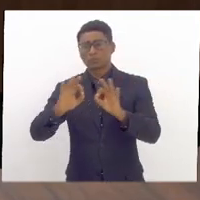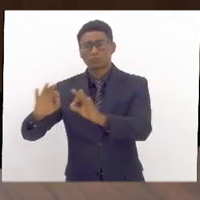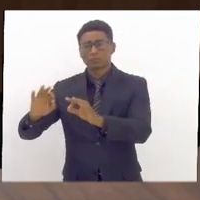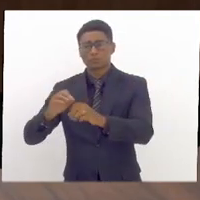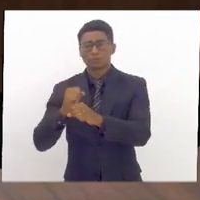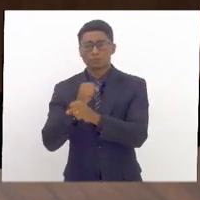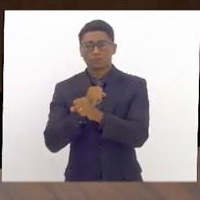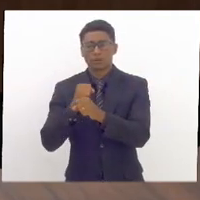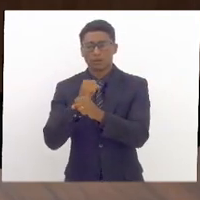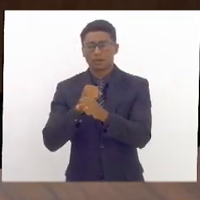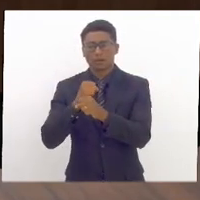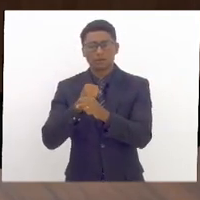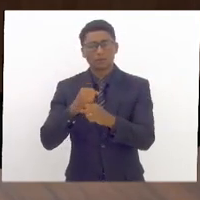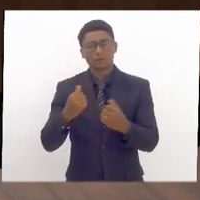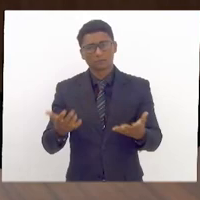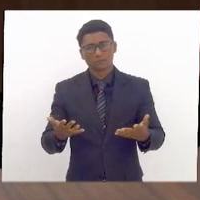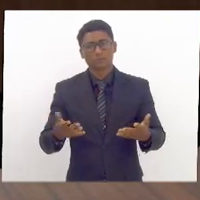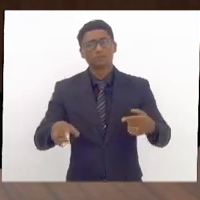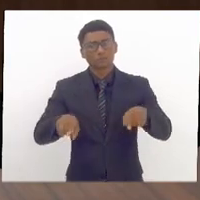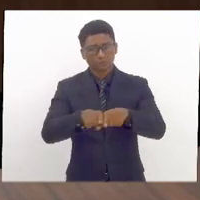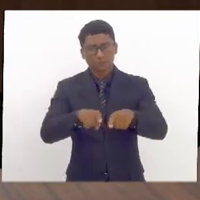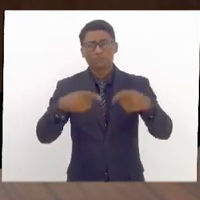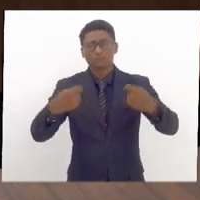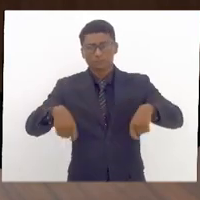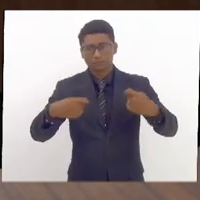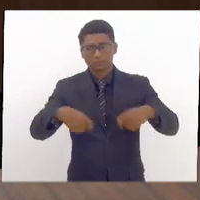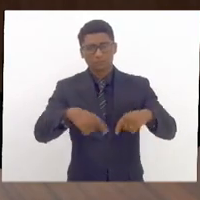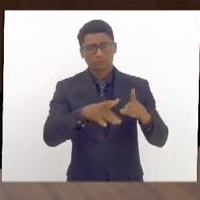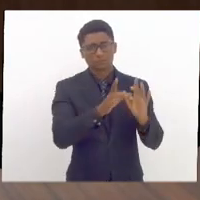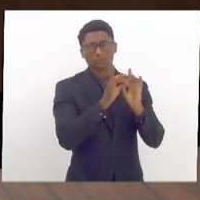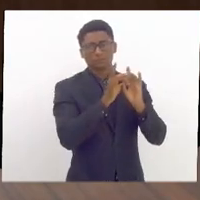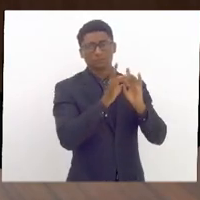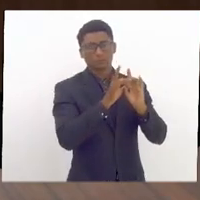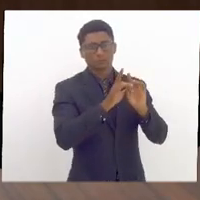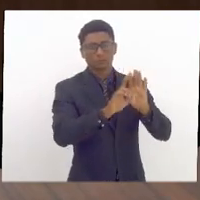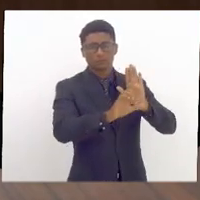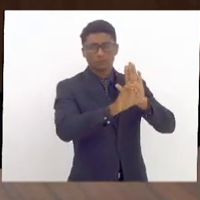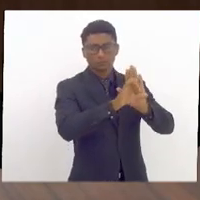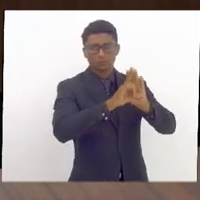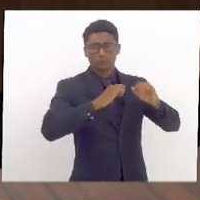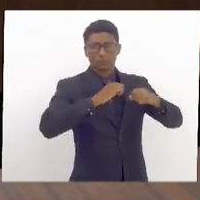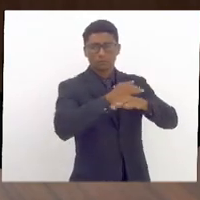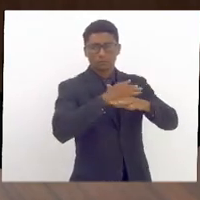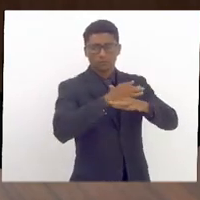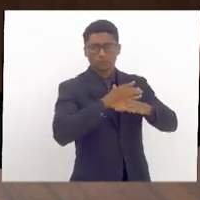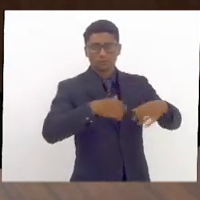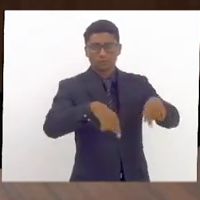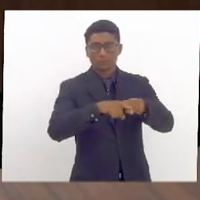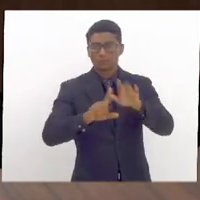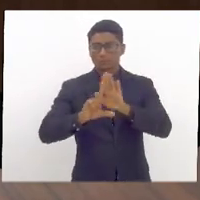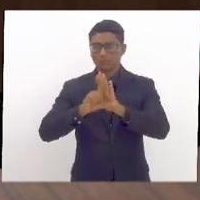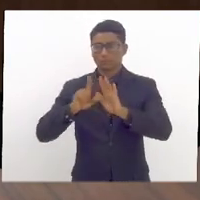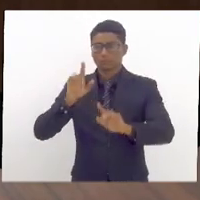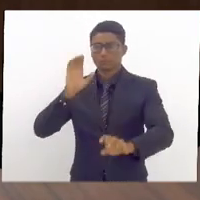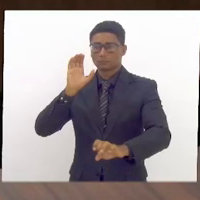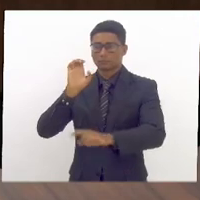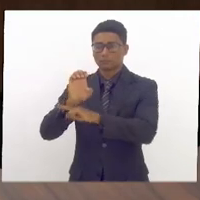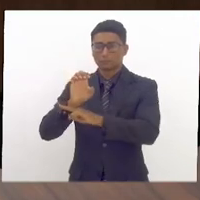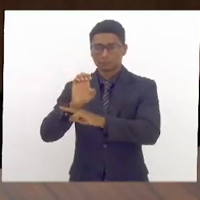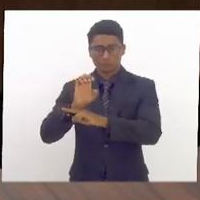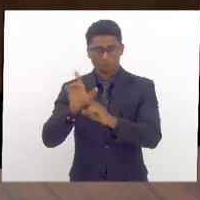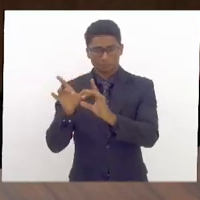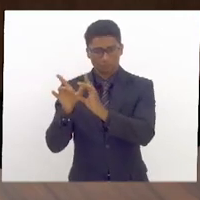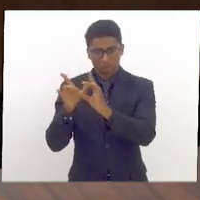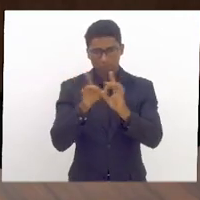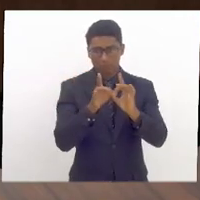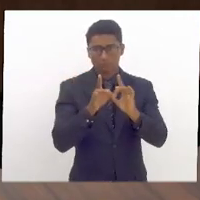isso, a necessidade também de criar uma harmonização com a legislação municipal, porque senão fica uma disparidade muito grande,